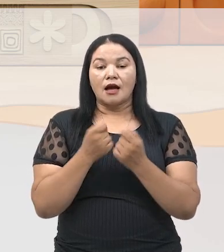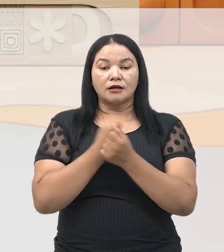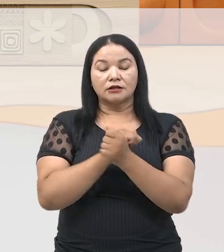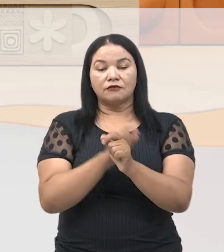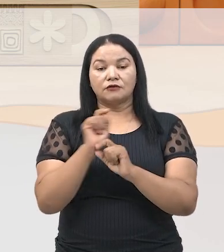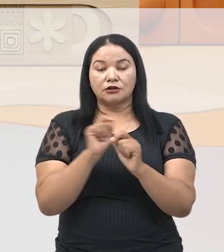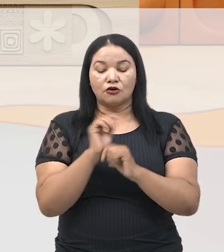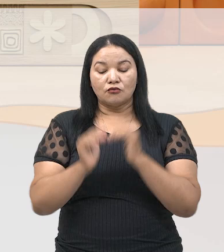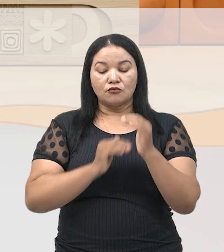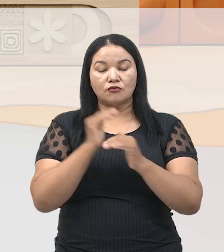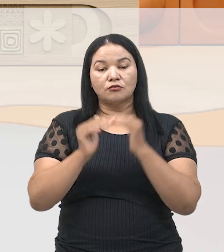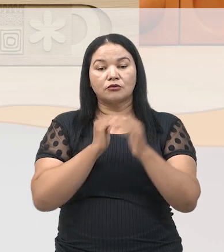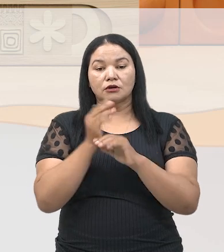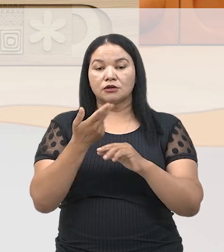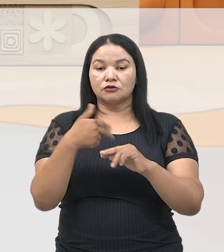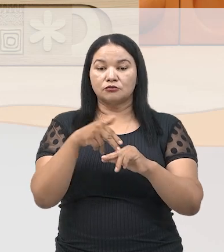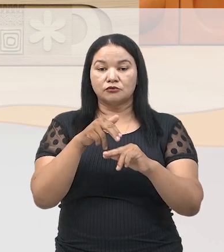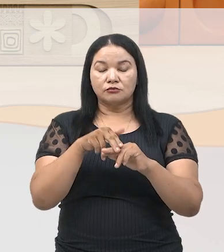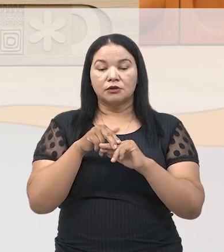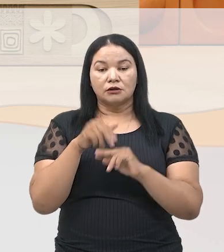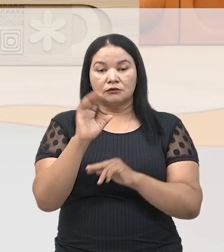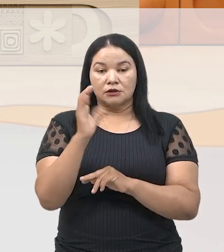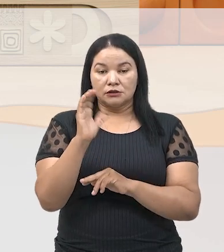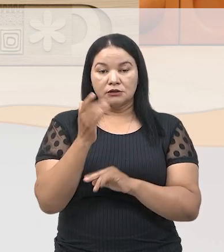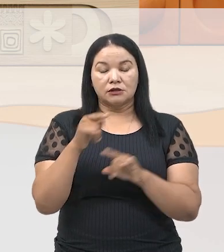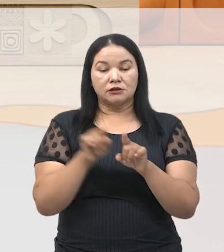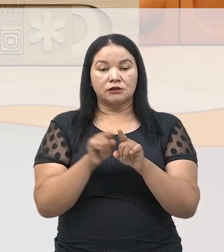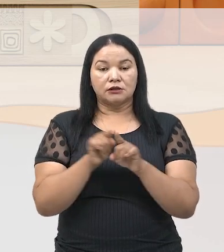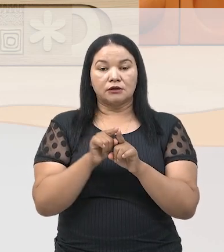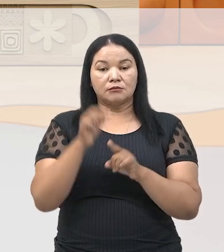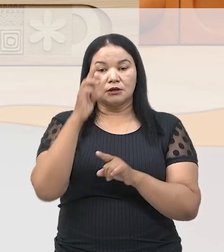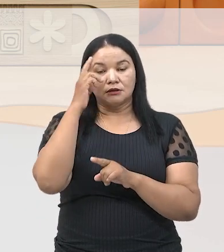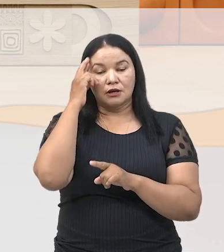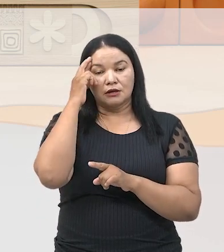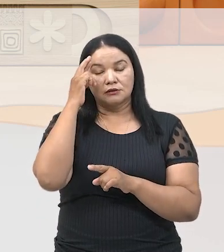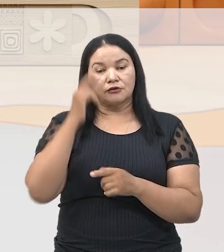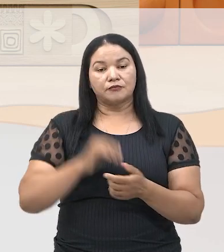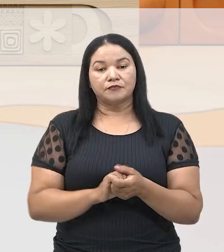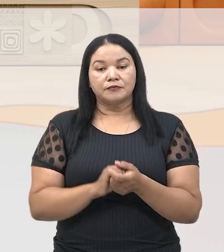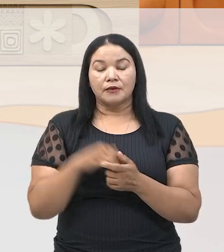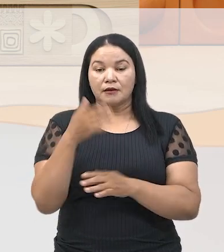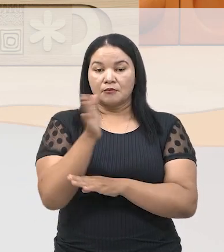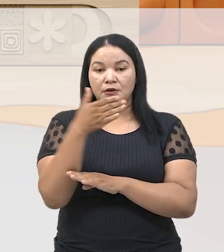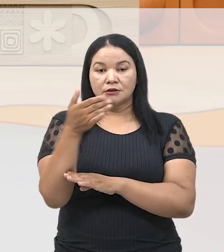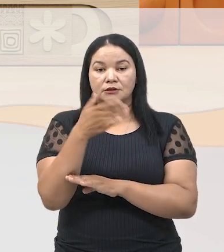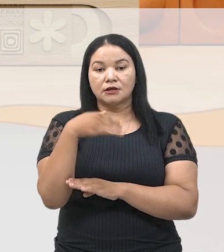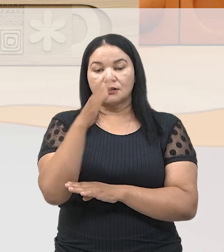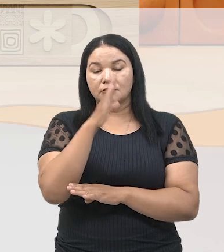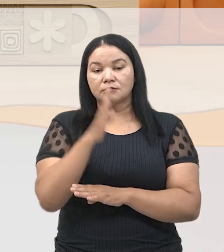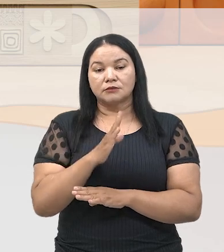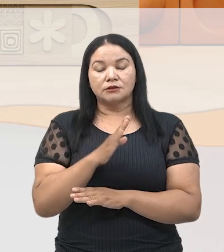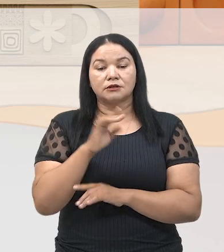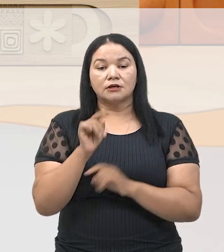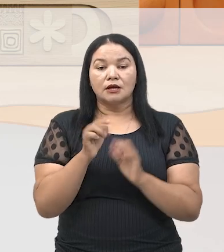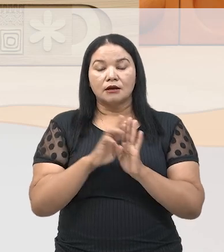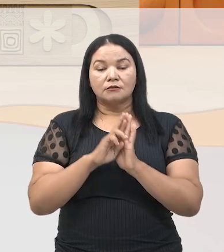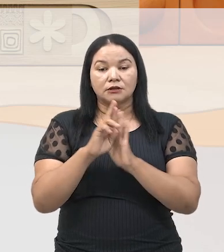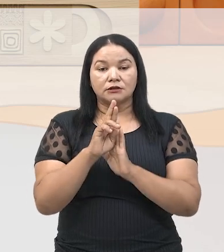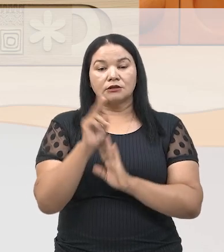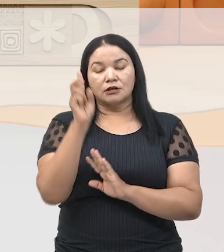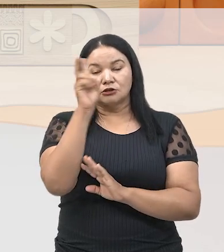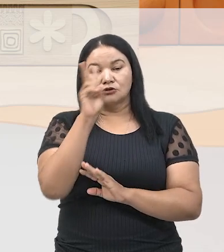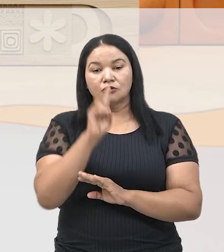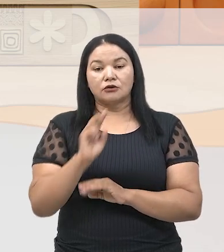social através da ciência e da razão. A bandeira nacional brasileira representa a história,